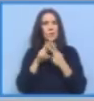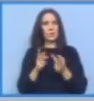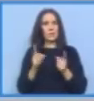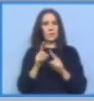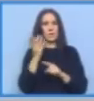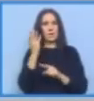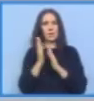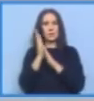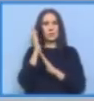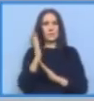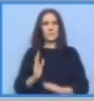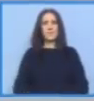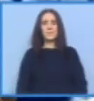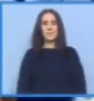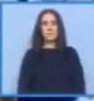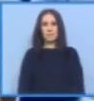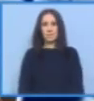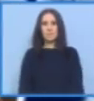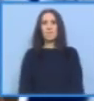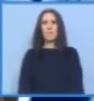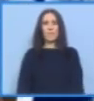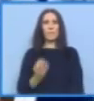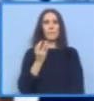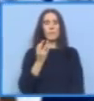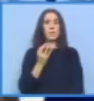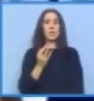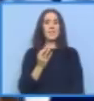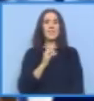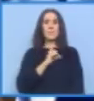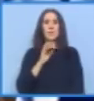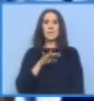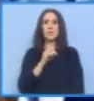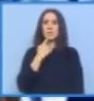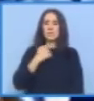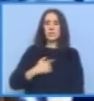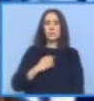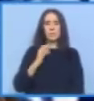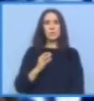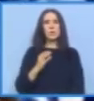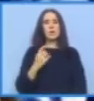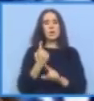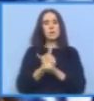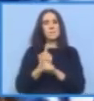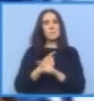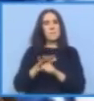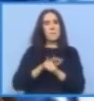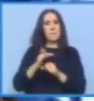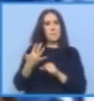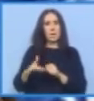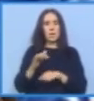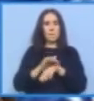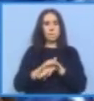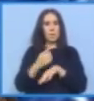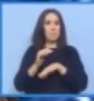com Deus. Reconhecer que há, mesmo como dizia o Padre Francisco, há situações que estão mal, há pecado. Há pecado, não